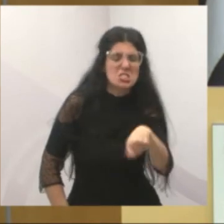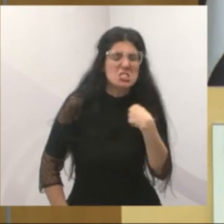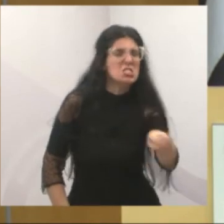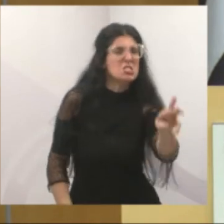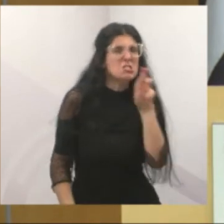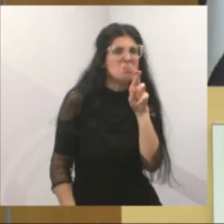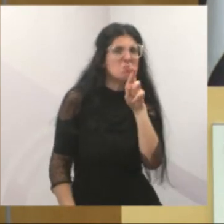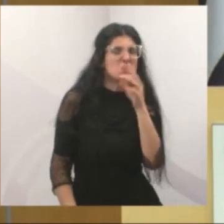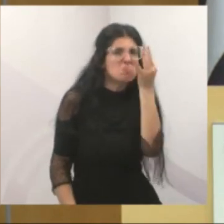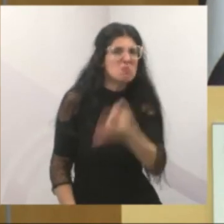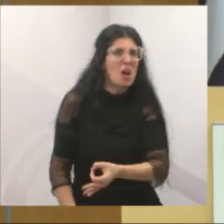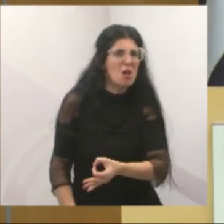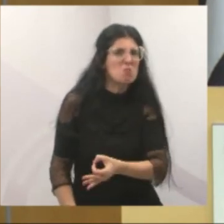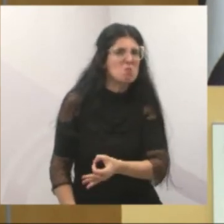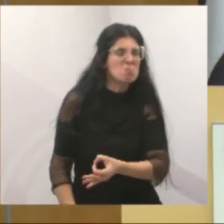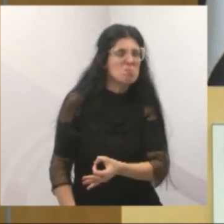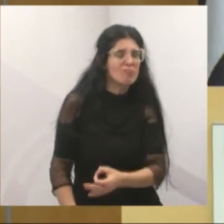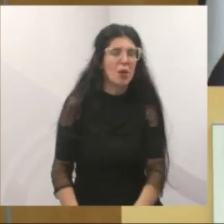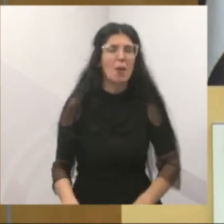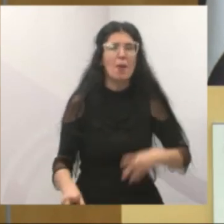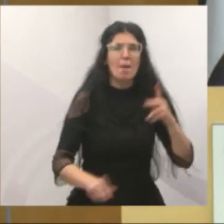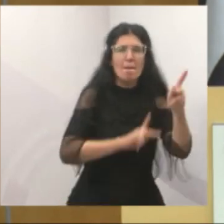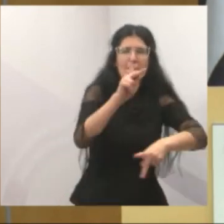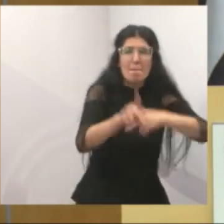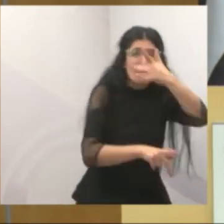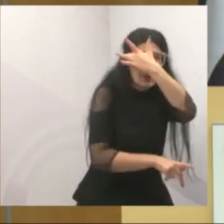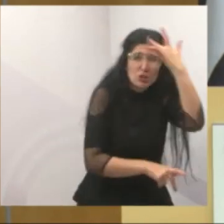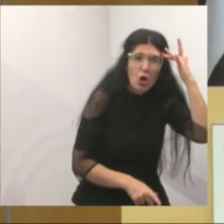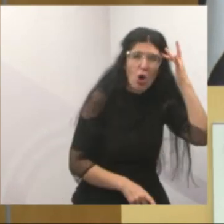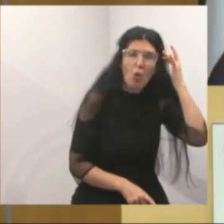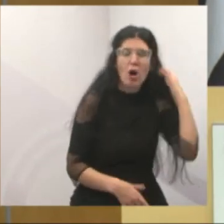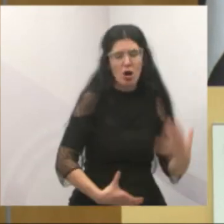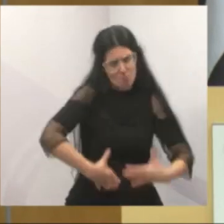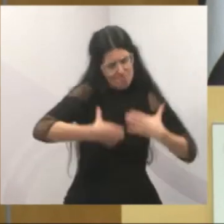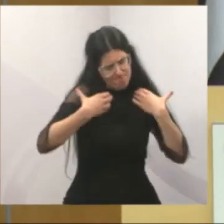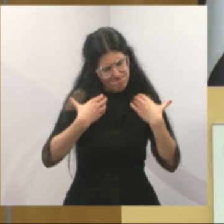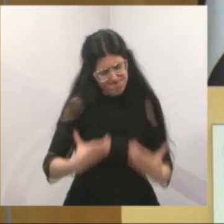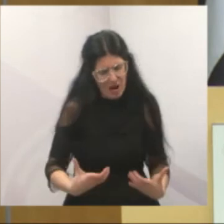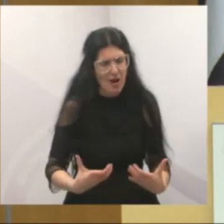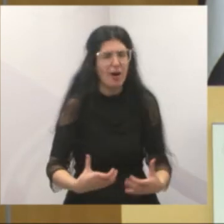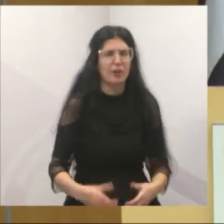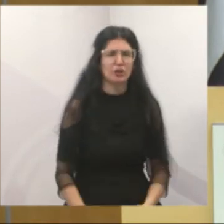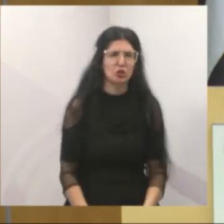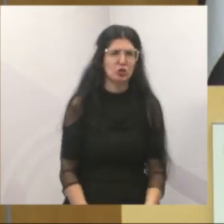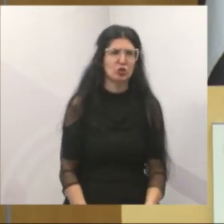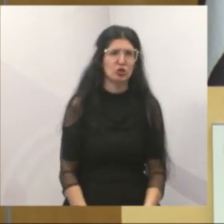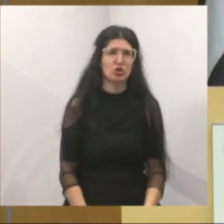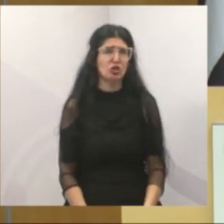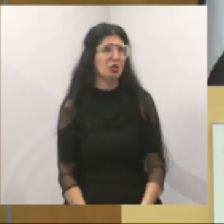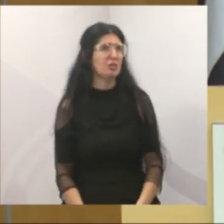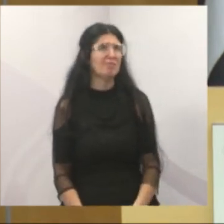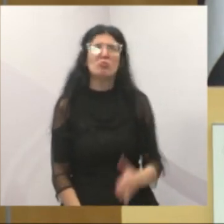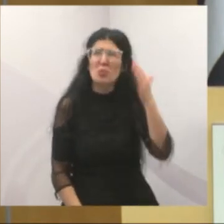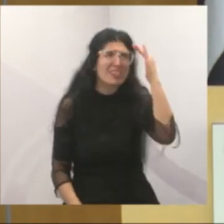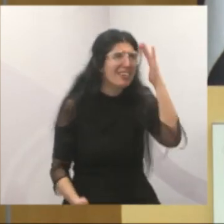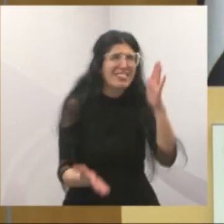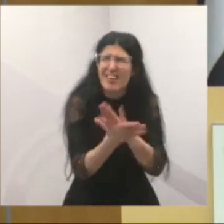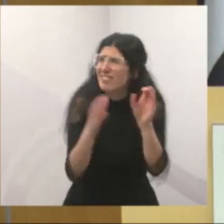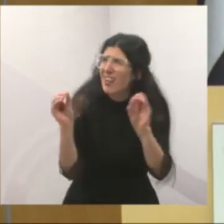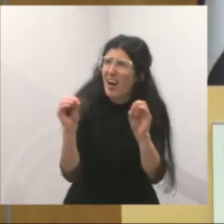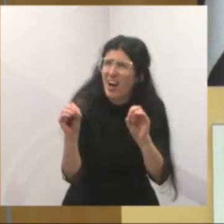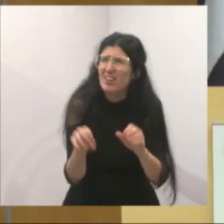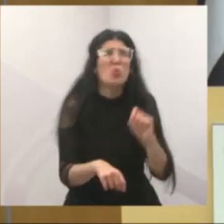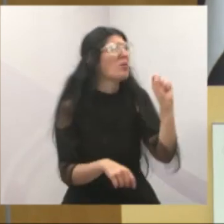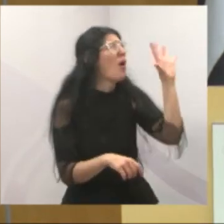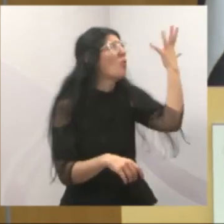à altura. A população não aguenta mais, gente. A população não aguenta mais o